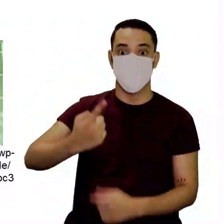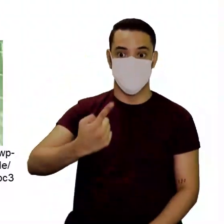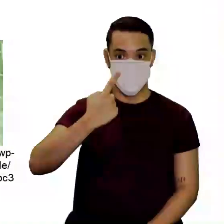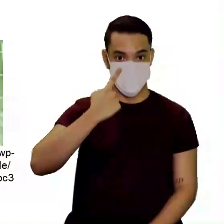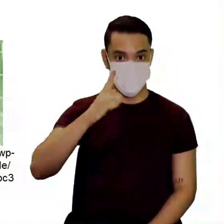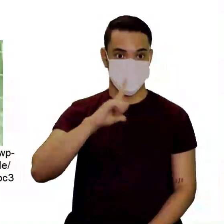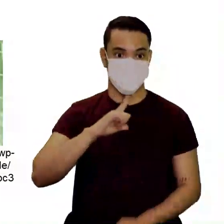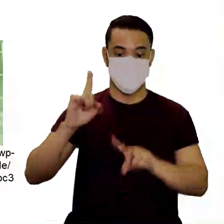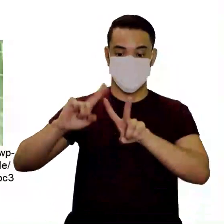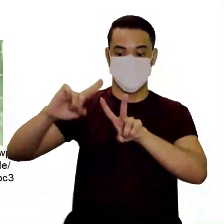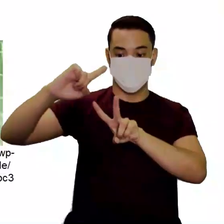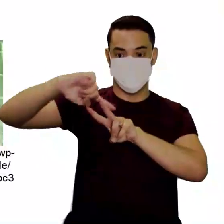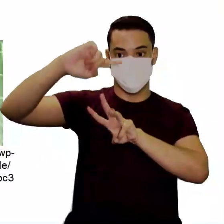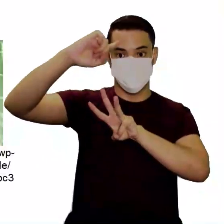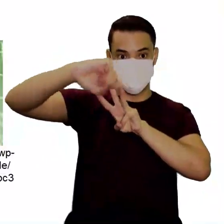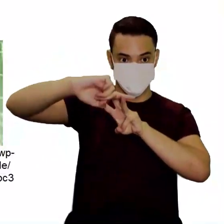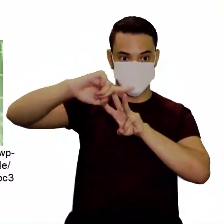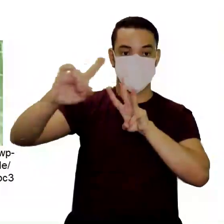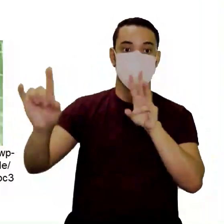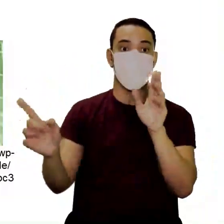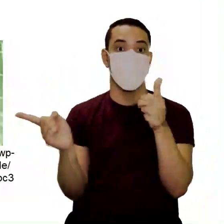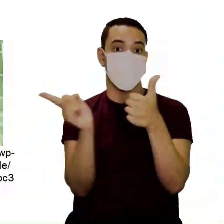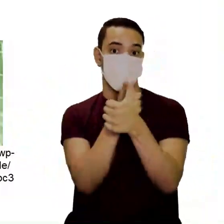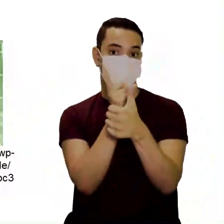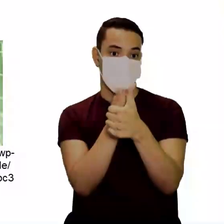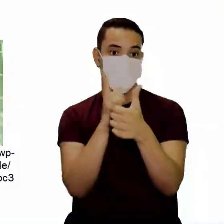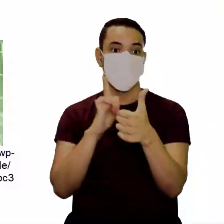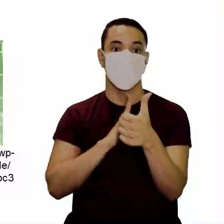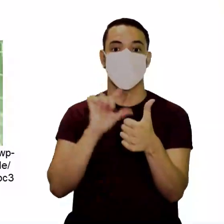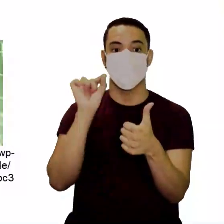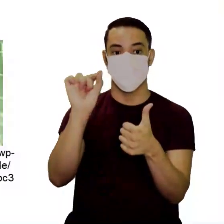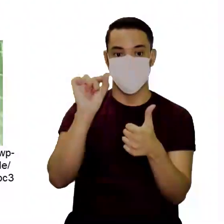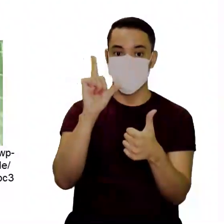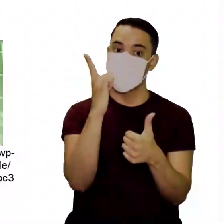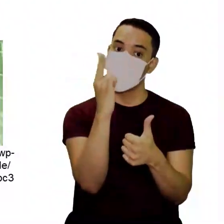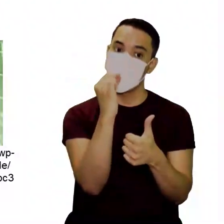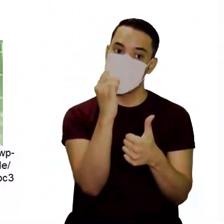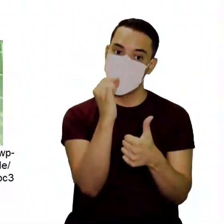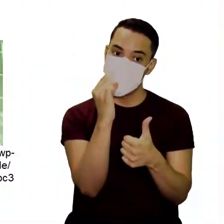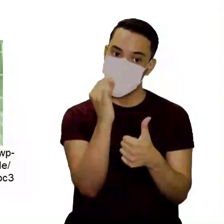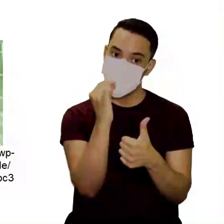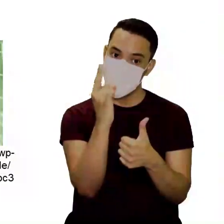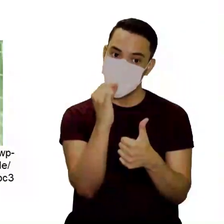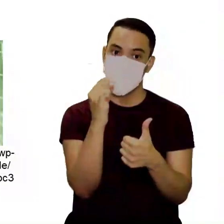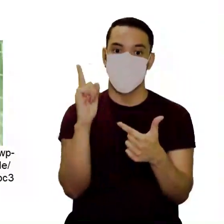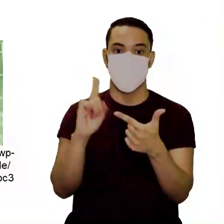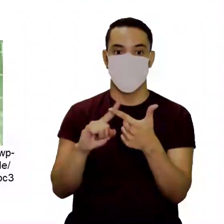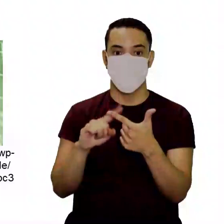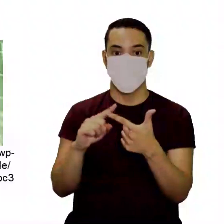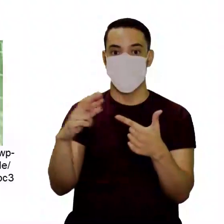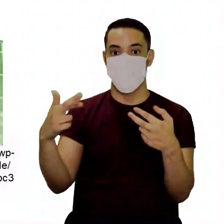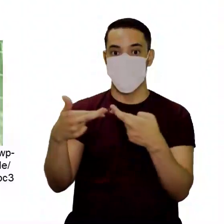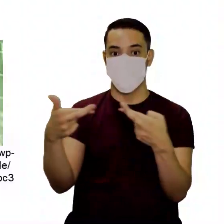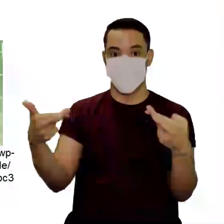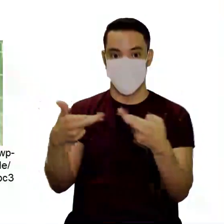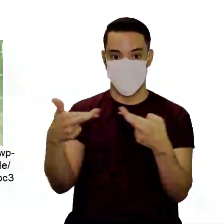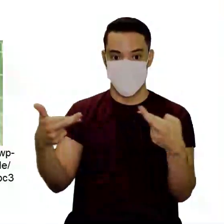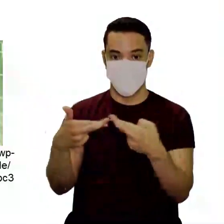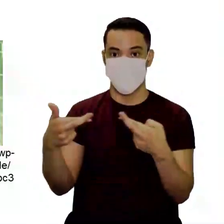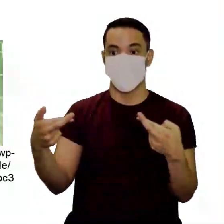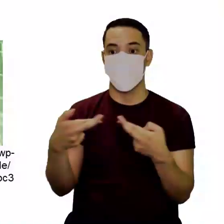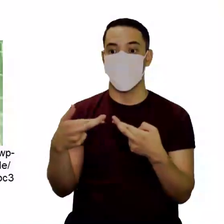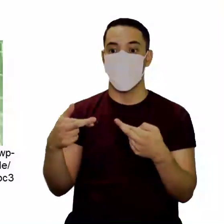tem três tipos aí. Primeiro, eu vou ter água morna, resistência média,